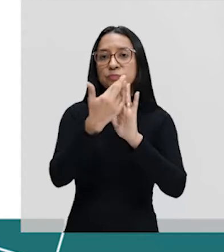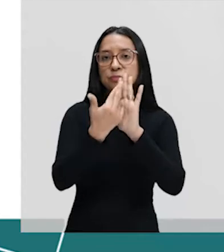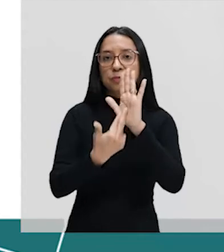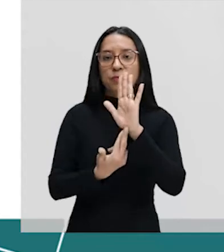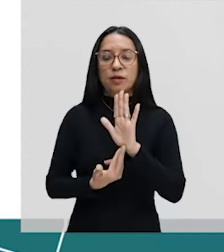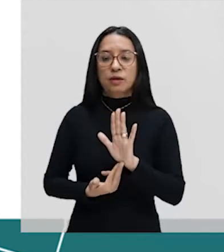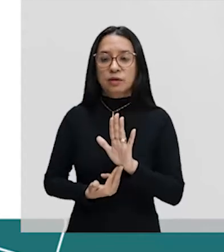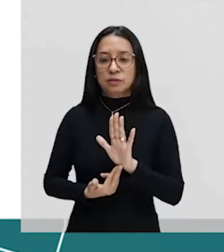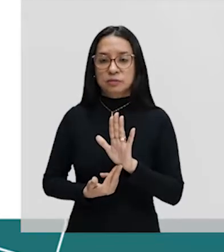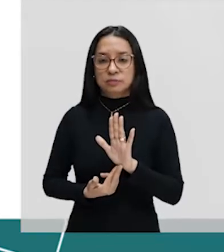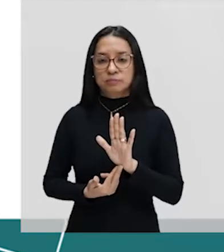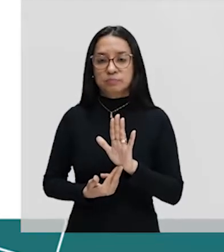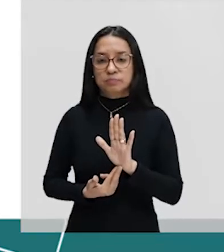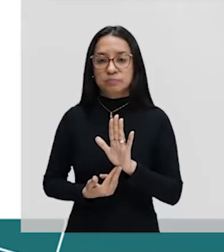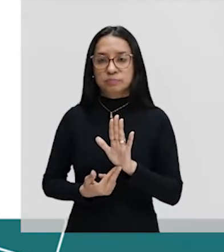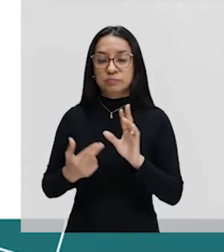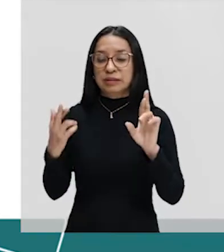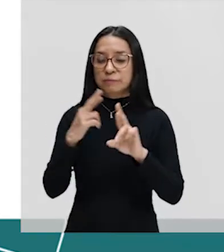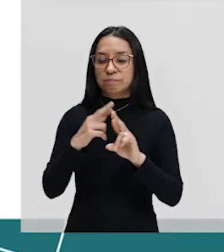são determinadas por tempo.